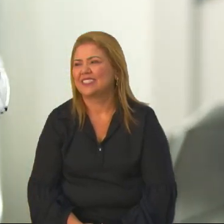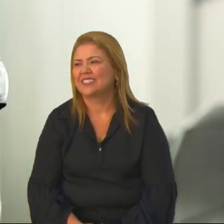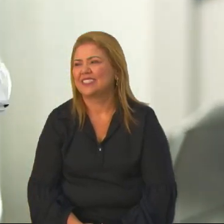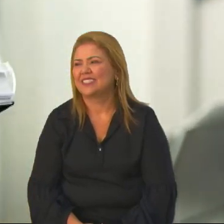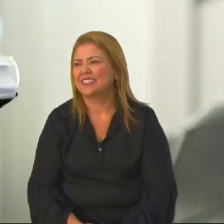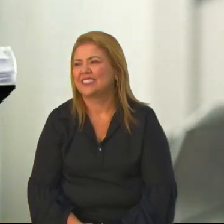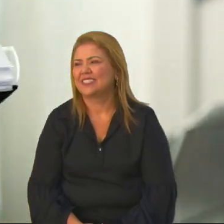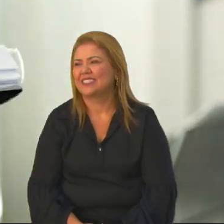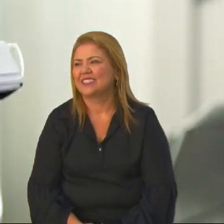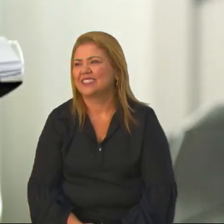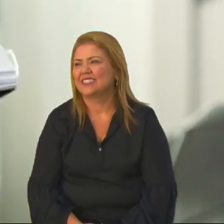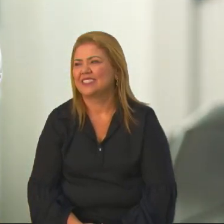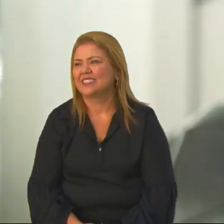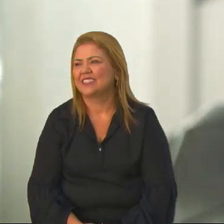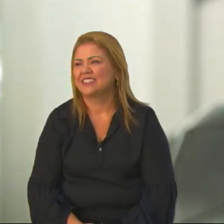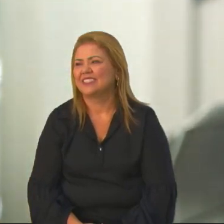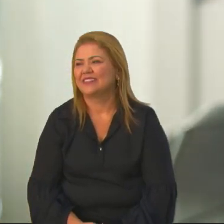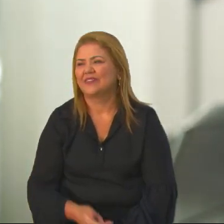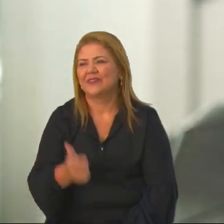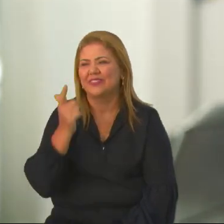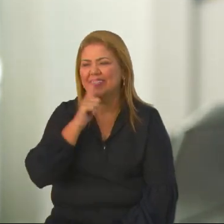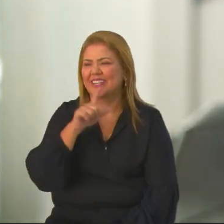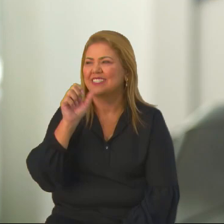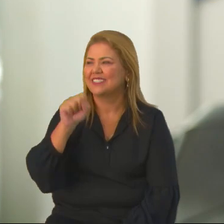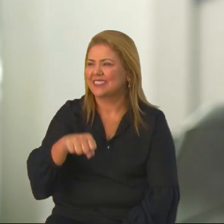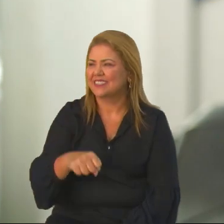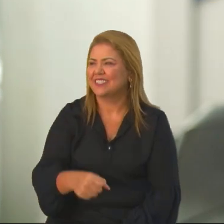Não, vai ganhar sim, mas tem, né?